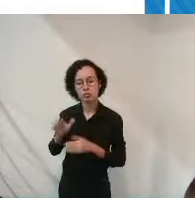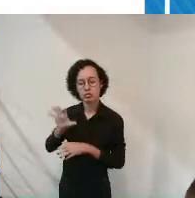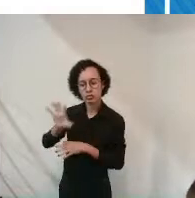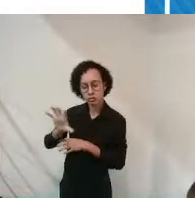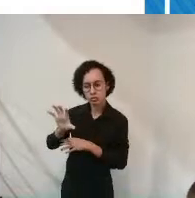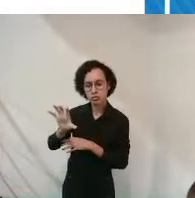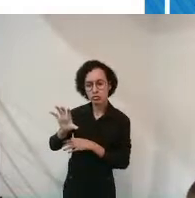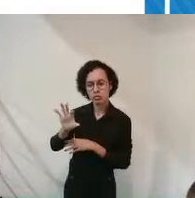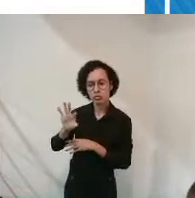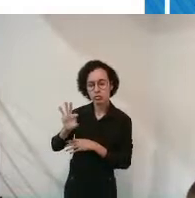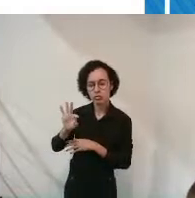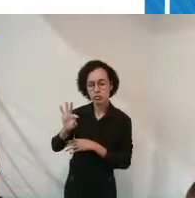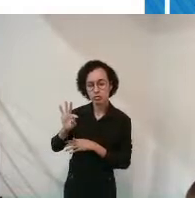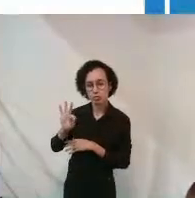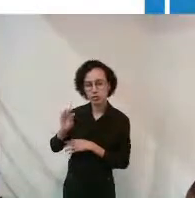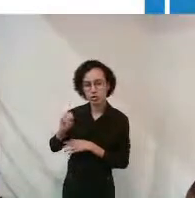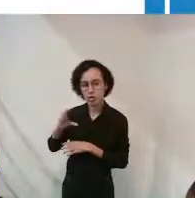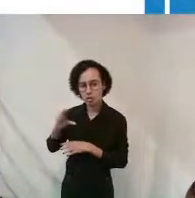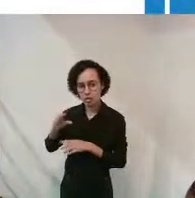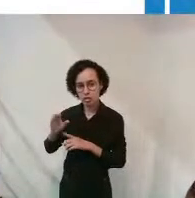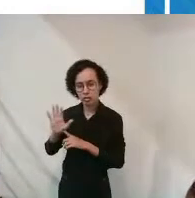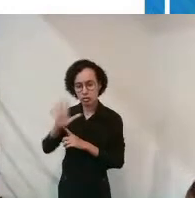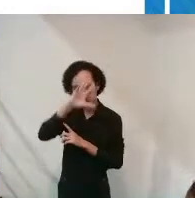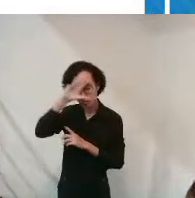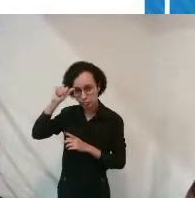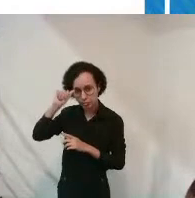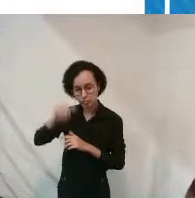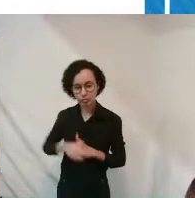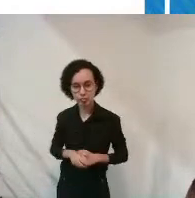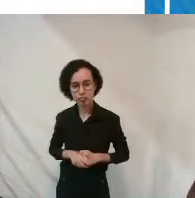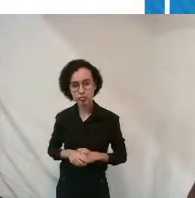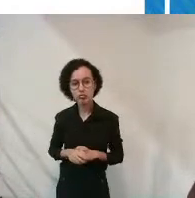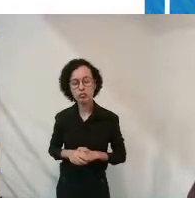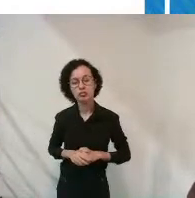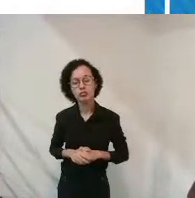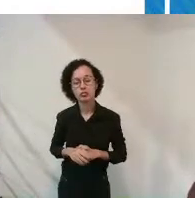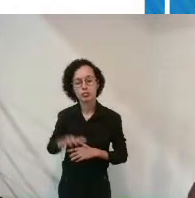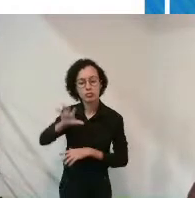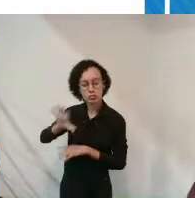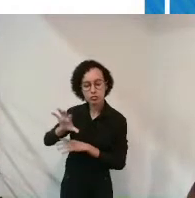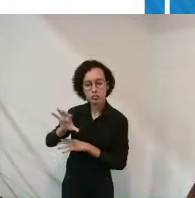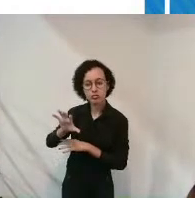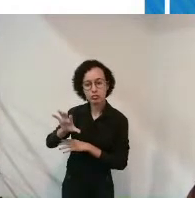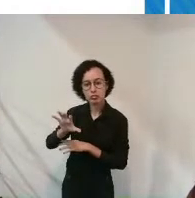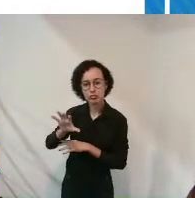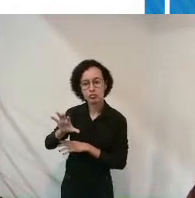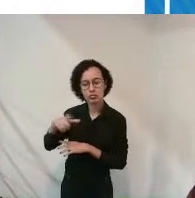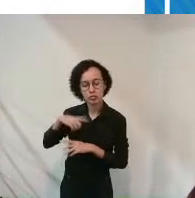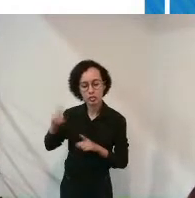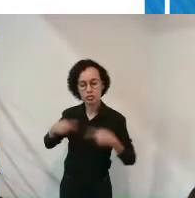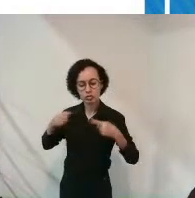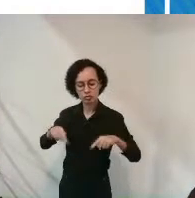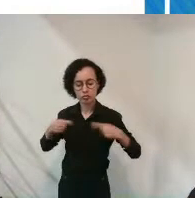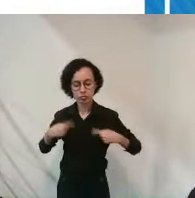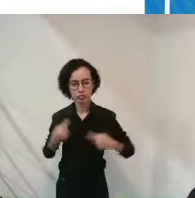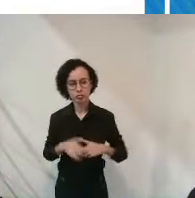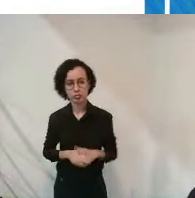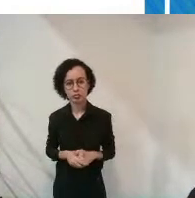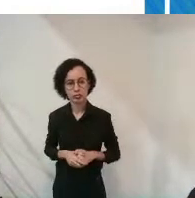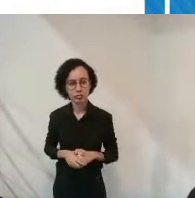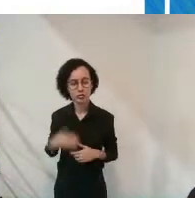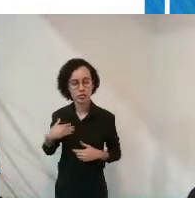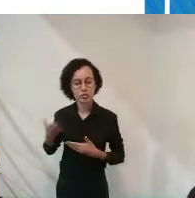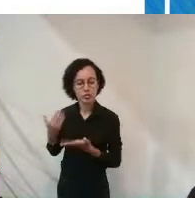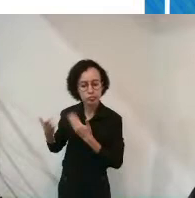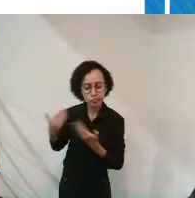região Tocantins, uma região da Amazônia, e é uma região bastante desafiante. E eu estava